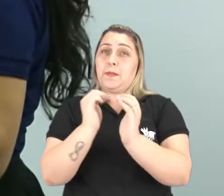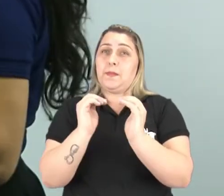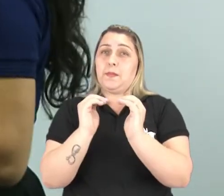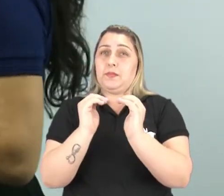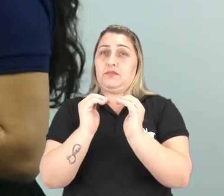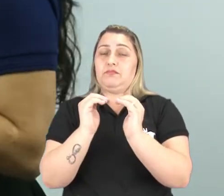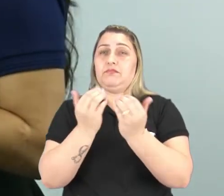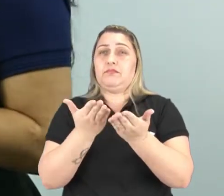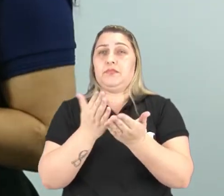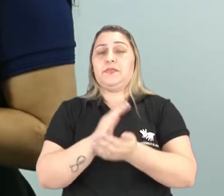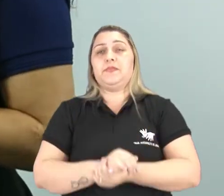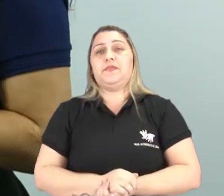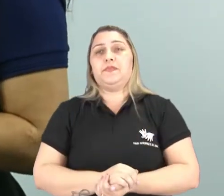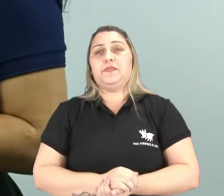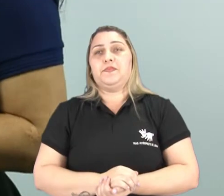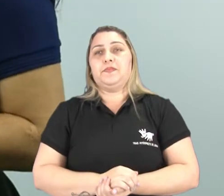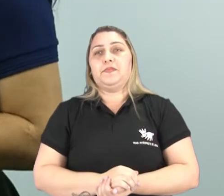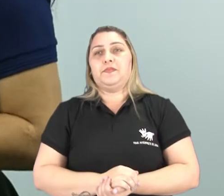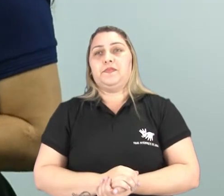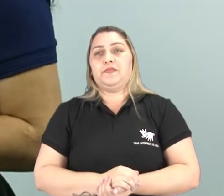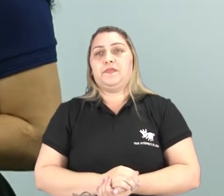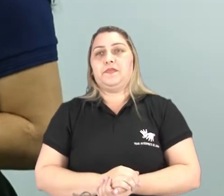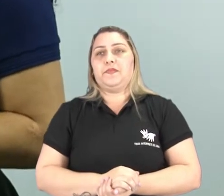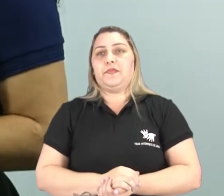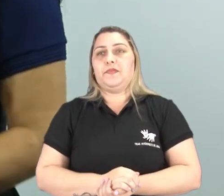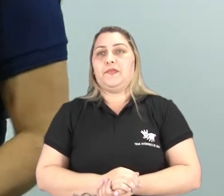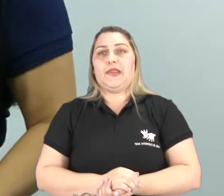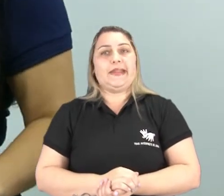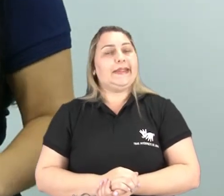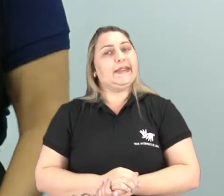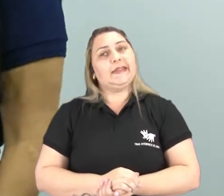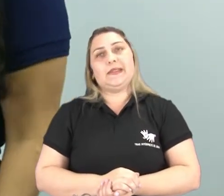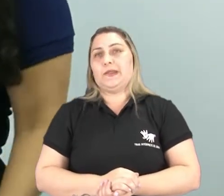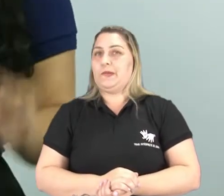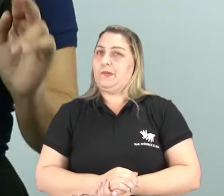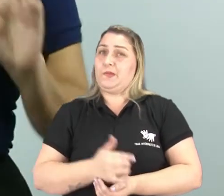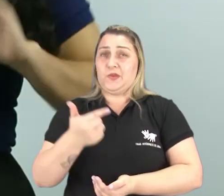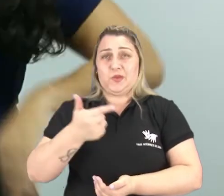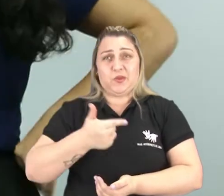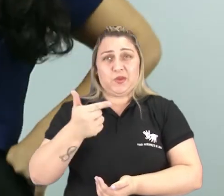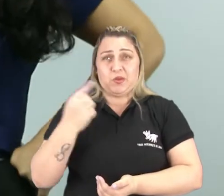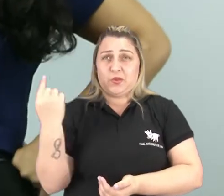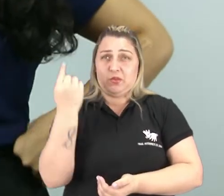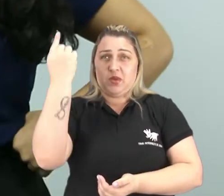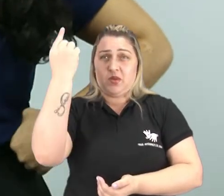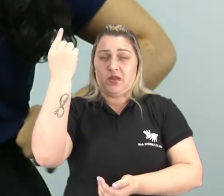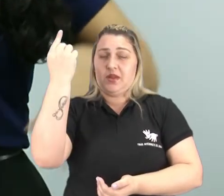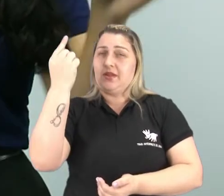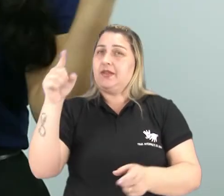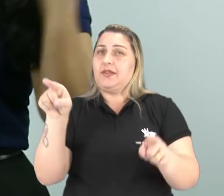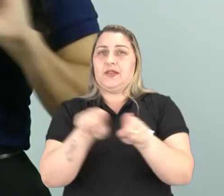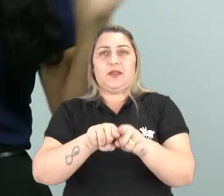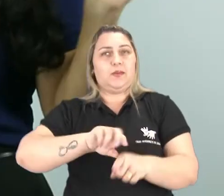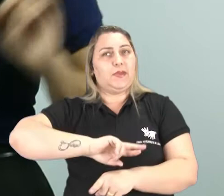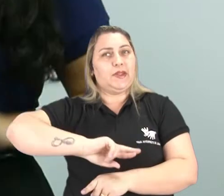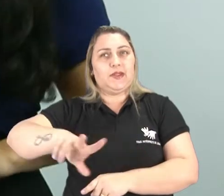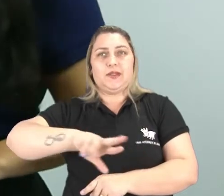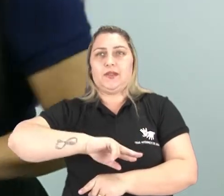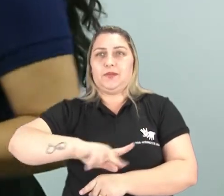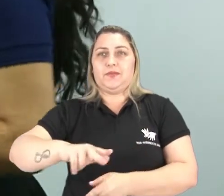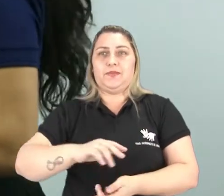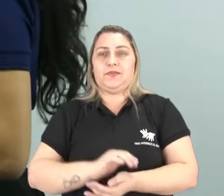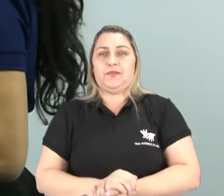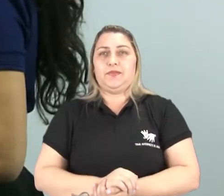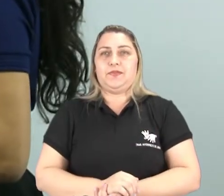do mesmo tamanho dela não é mesmo seria com esse daqui é o segundo maior também